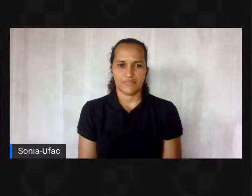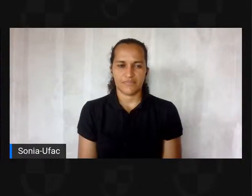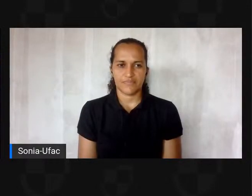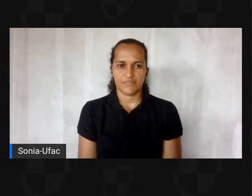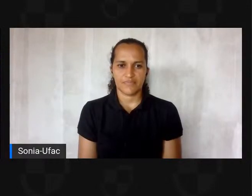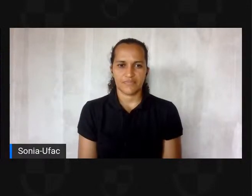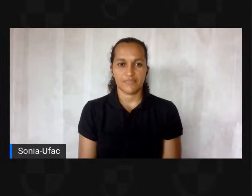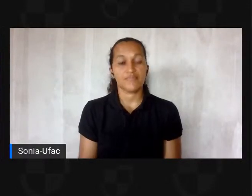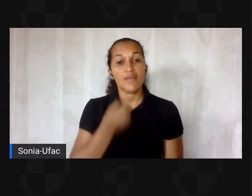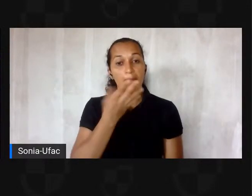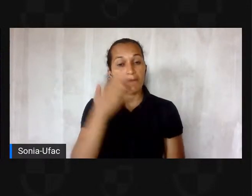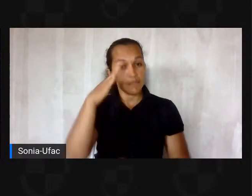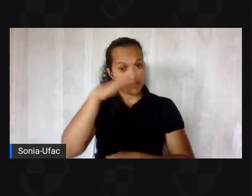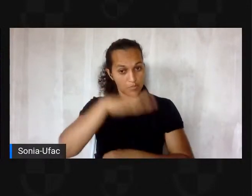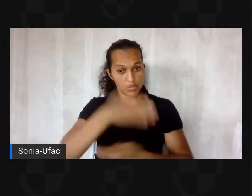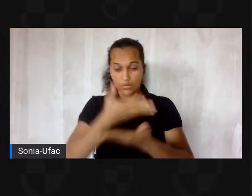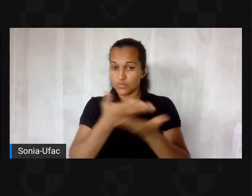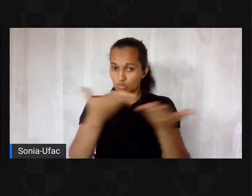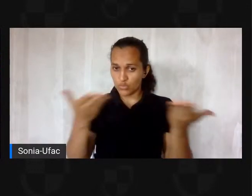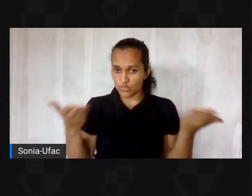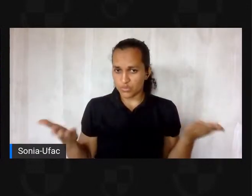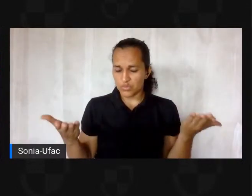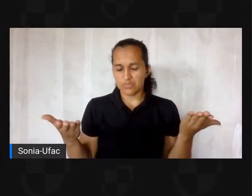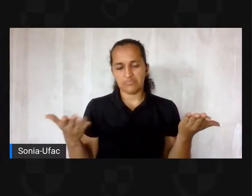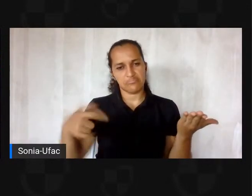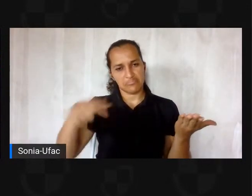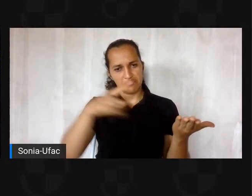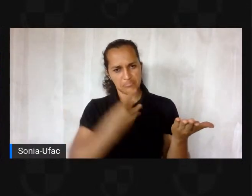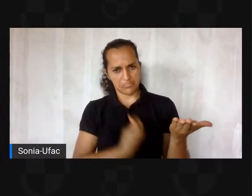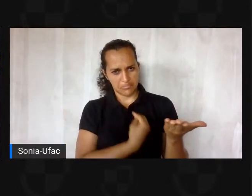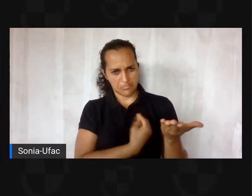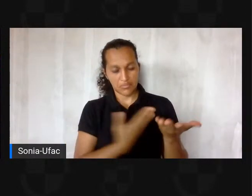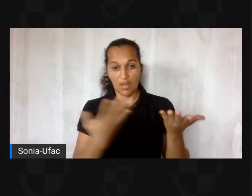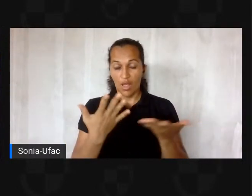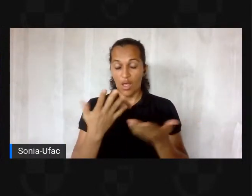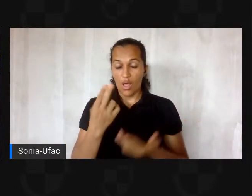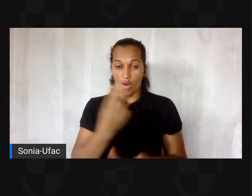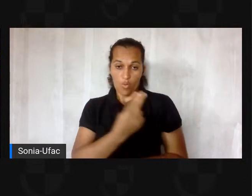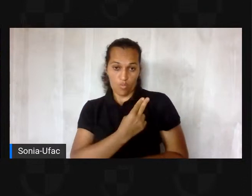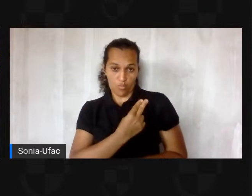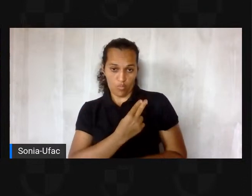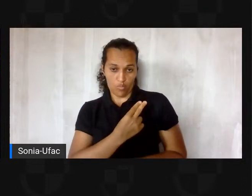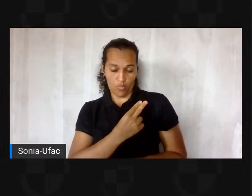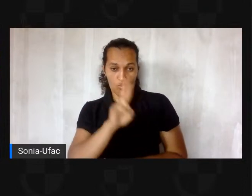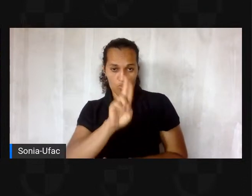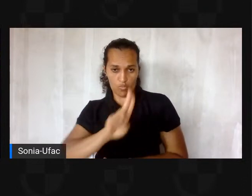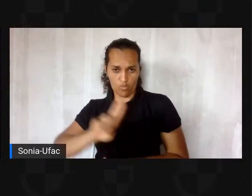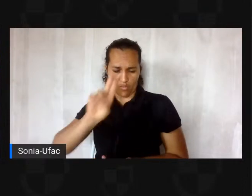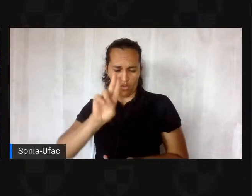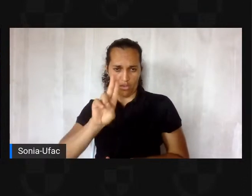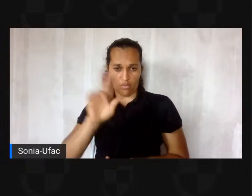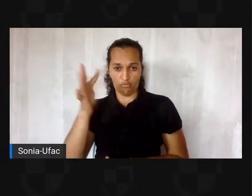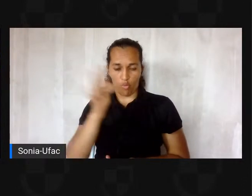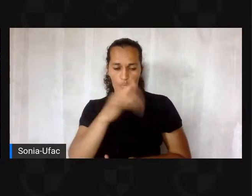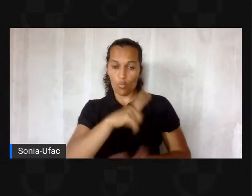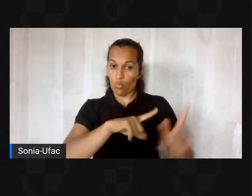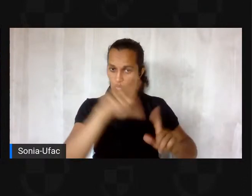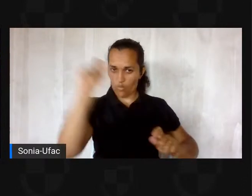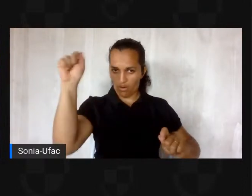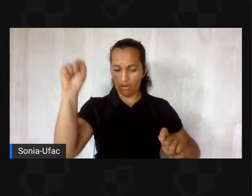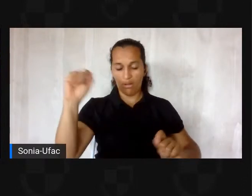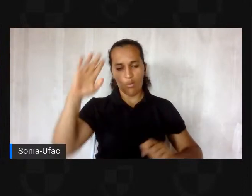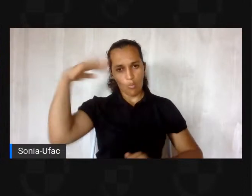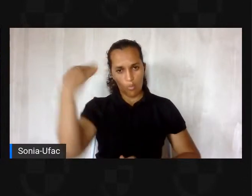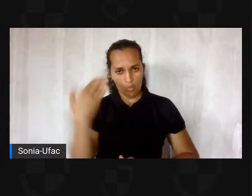Boa tarde a todos e a todas. A Universidade Federal do Acre tem a honra de dar início